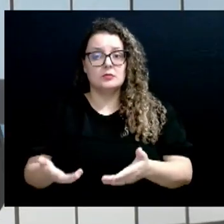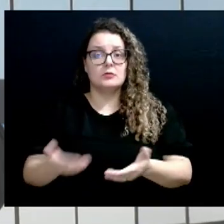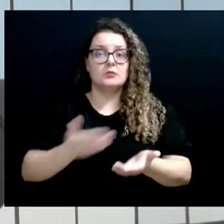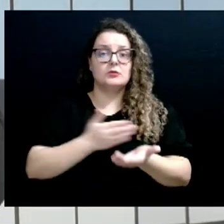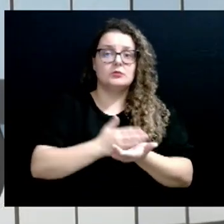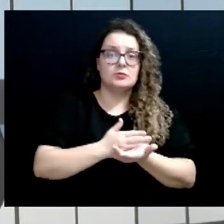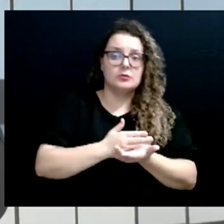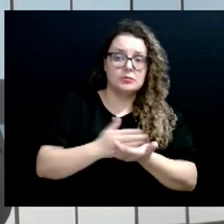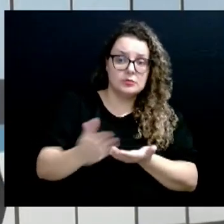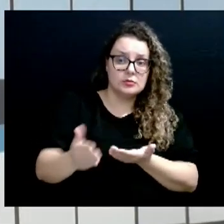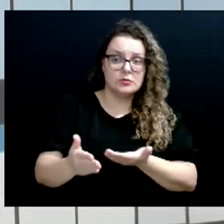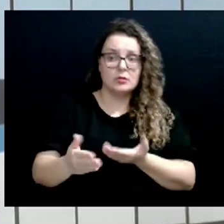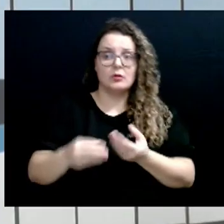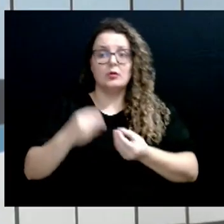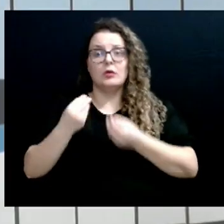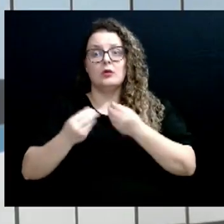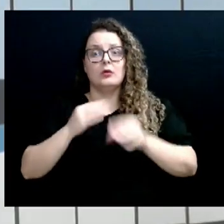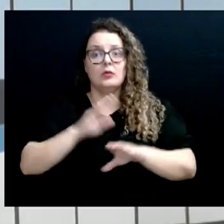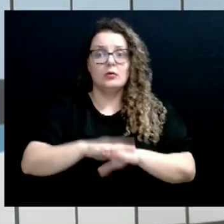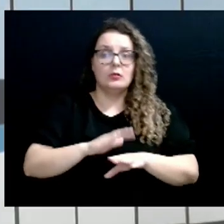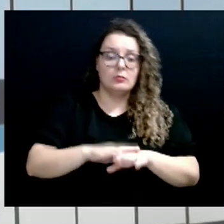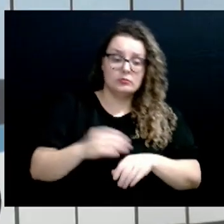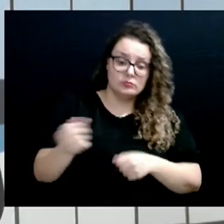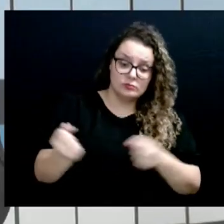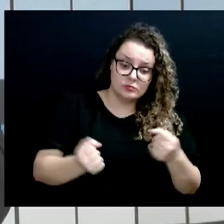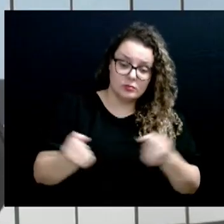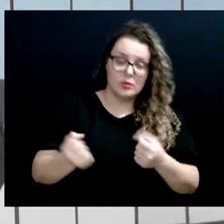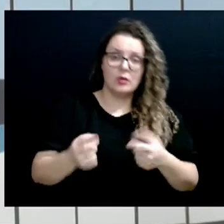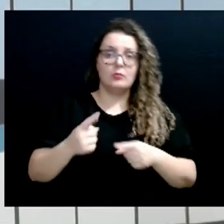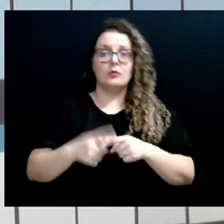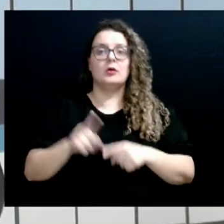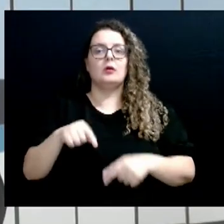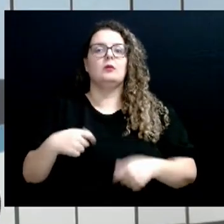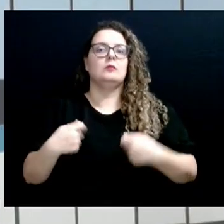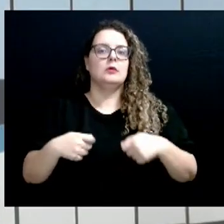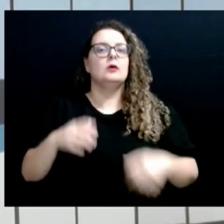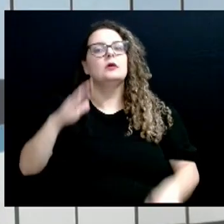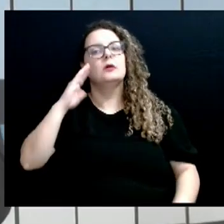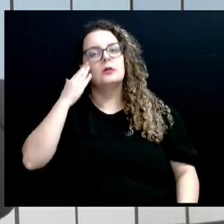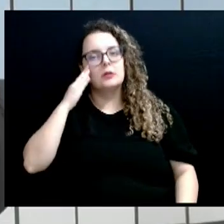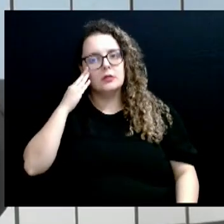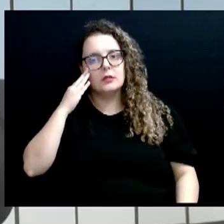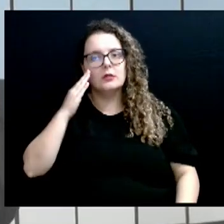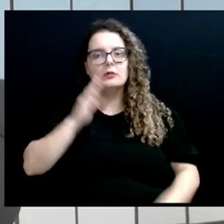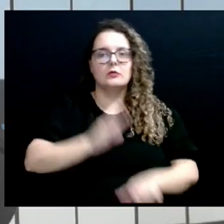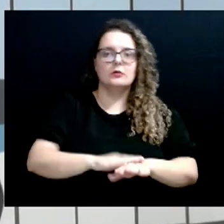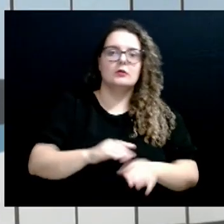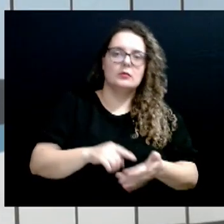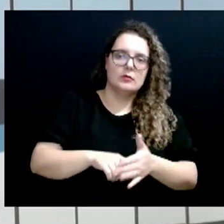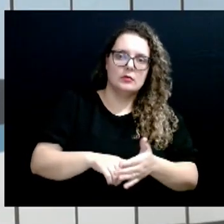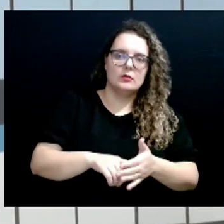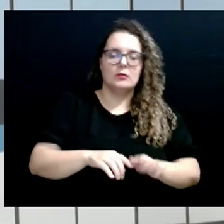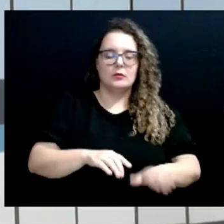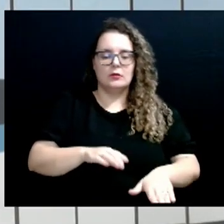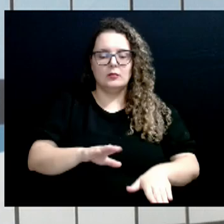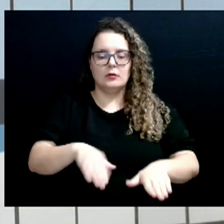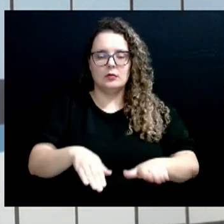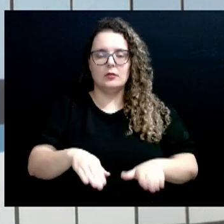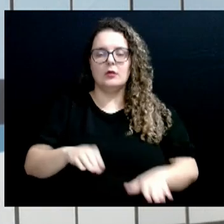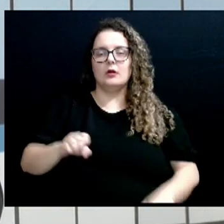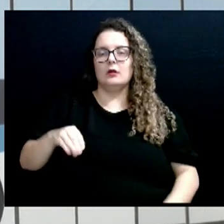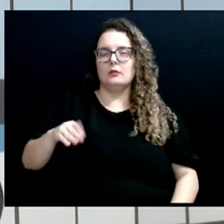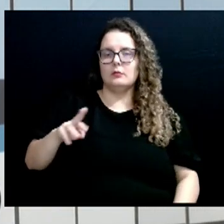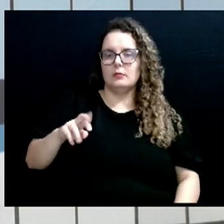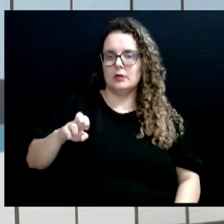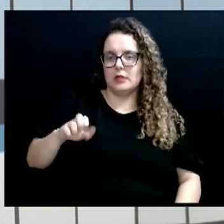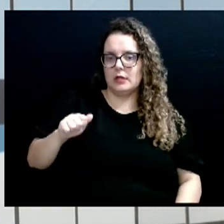como funciona o carro, porque é necessário a pessoa entender o funcionamento do motor, da embreagem, do câmbio, todas essas questões,